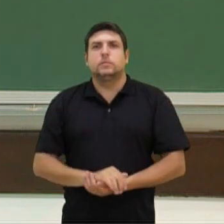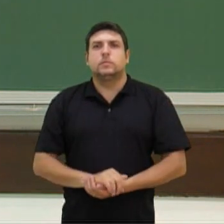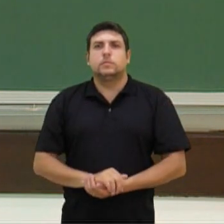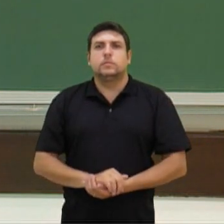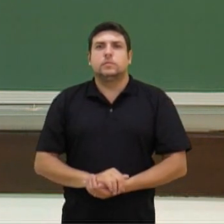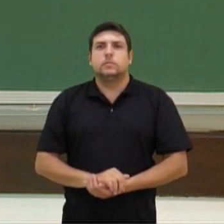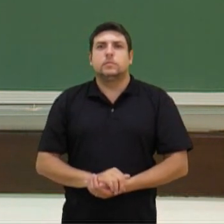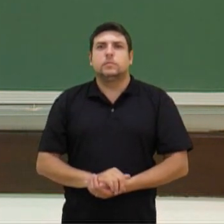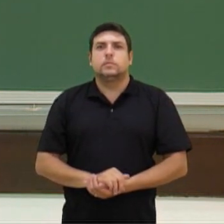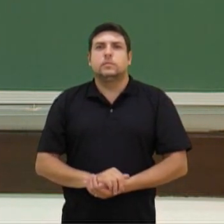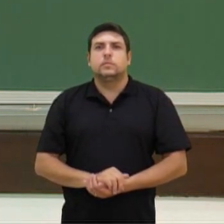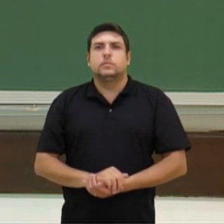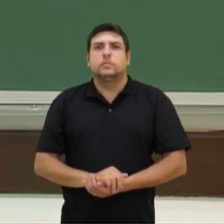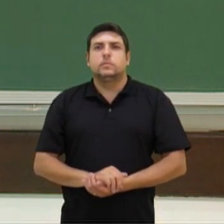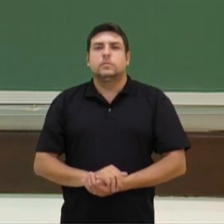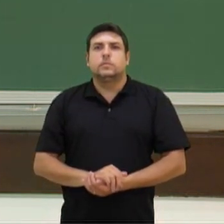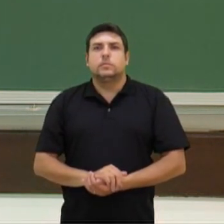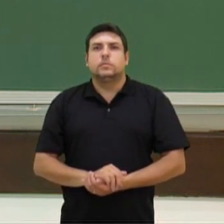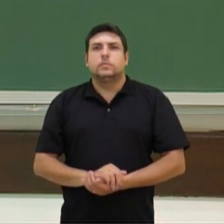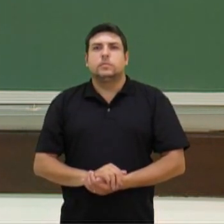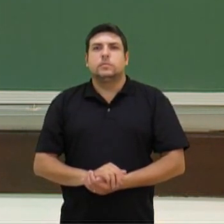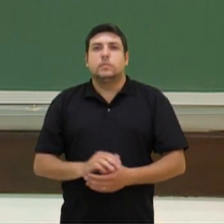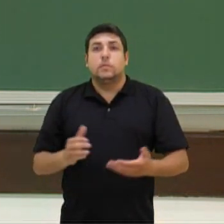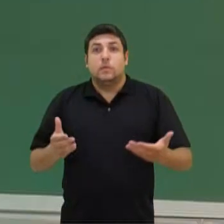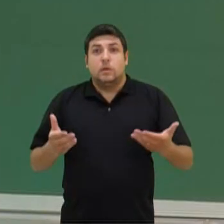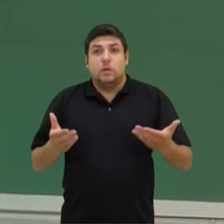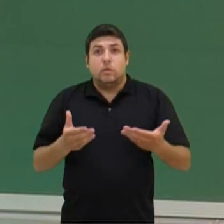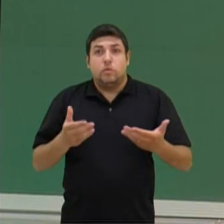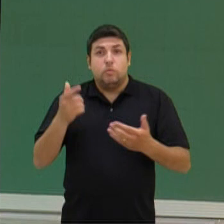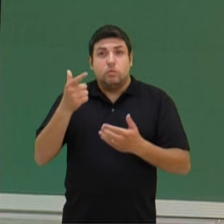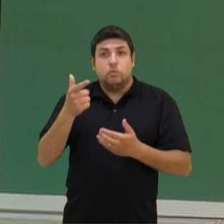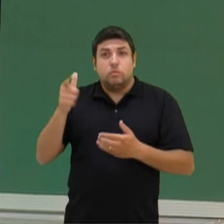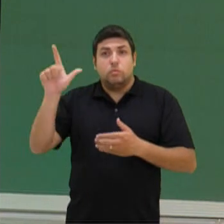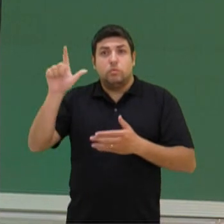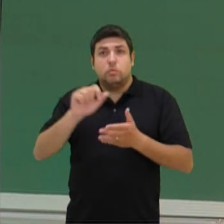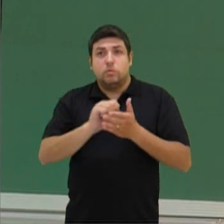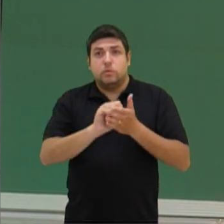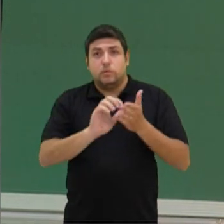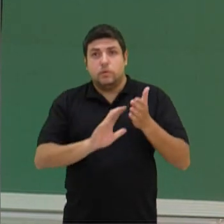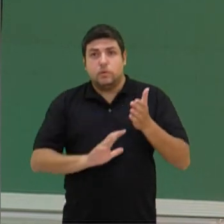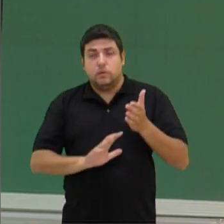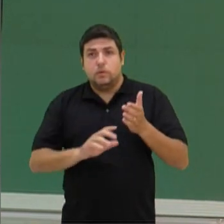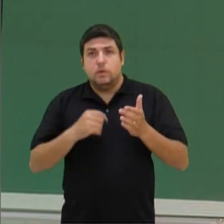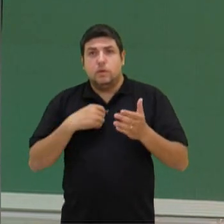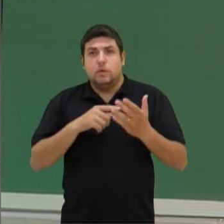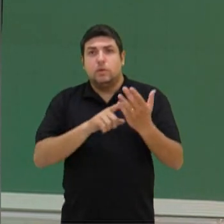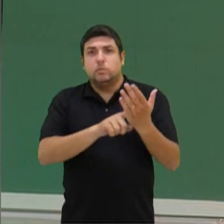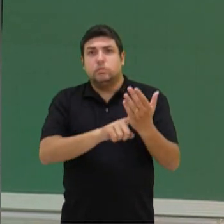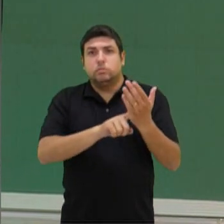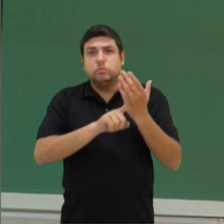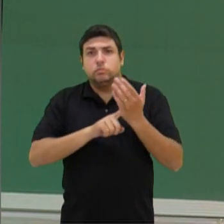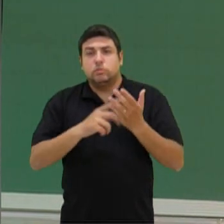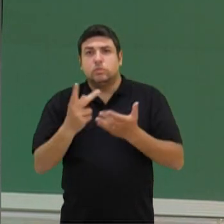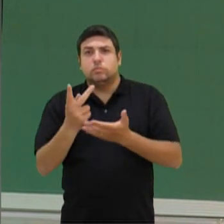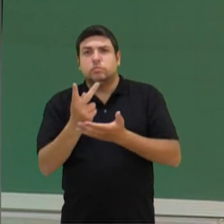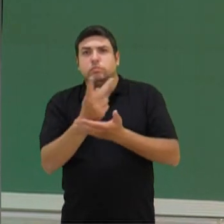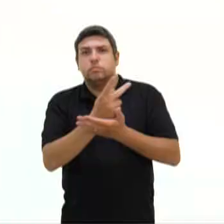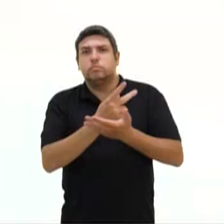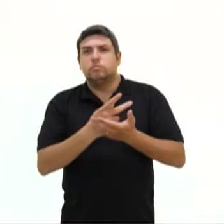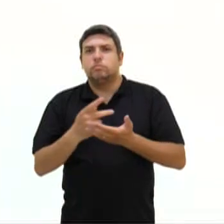Nesse outro exercício, ele já passa para vocês algumas imagens, algumas figuras geométricas.